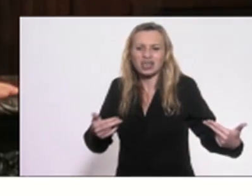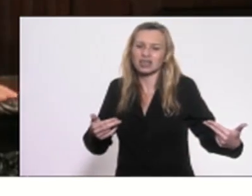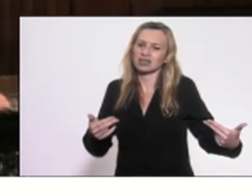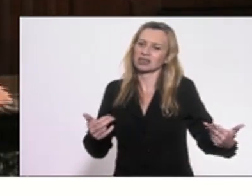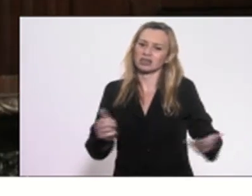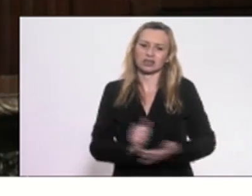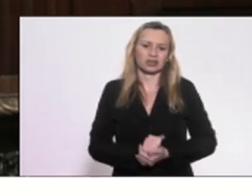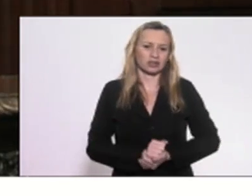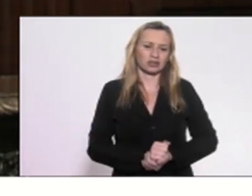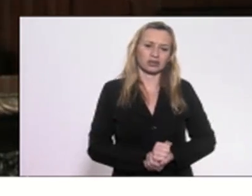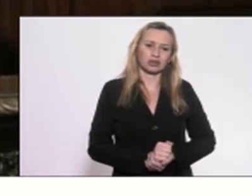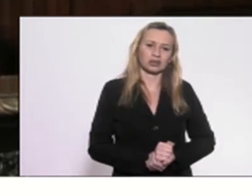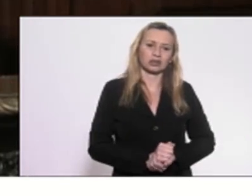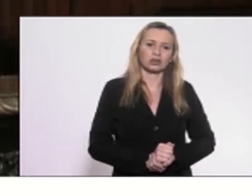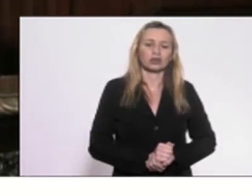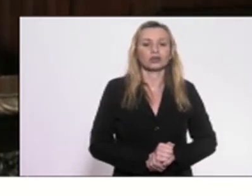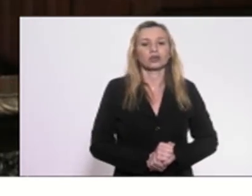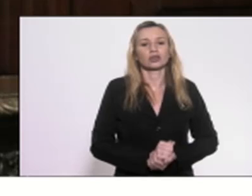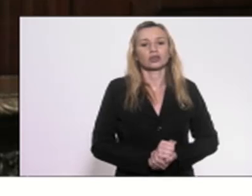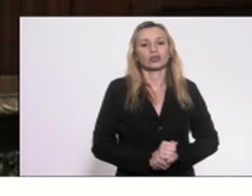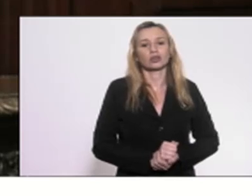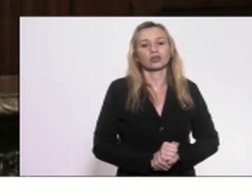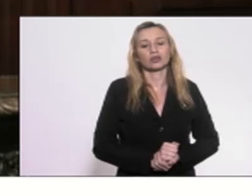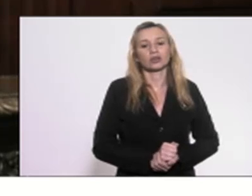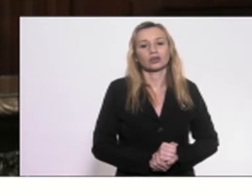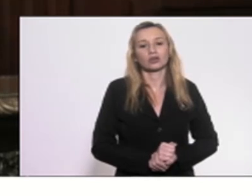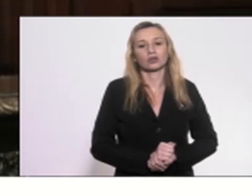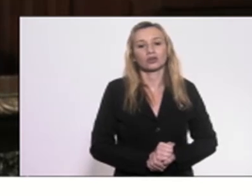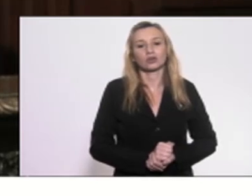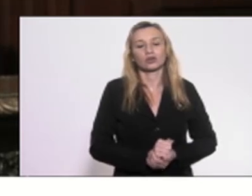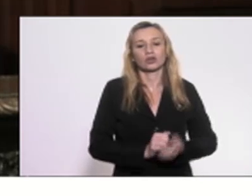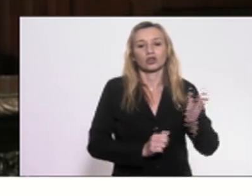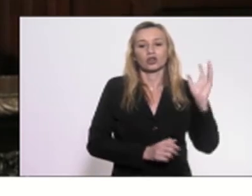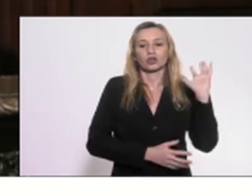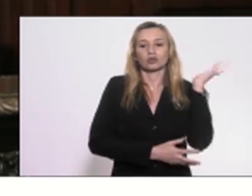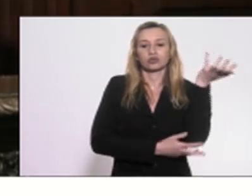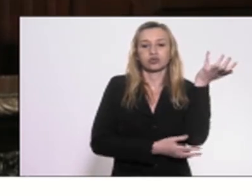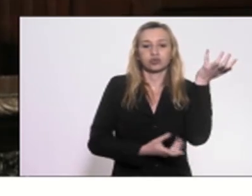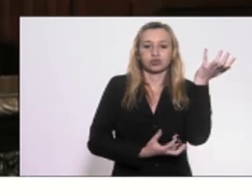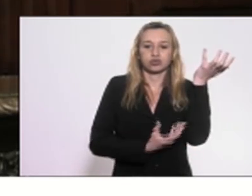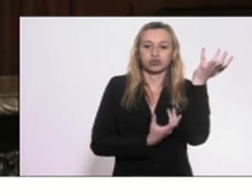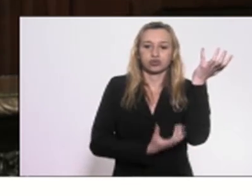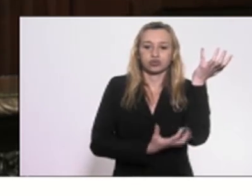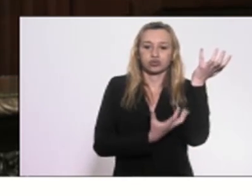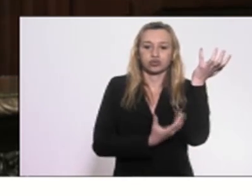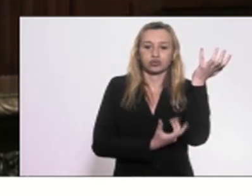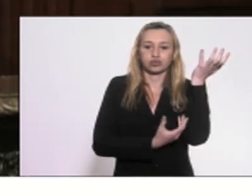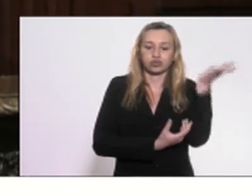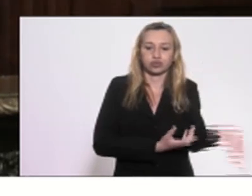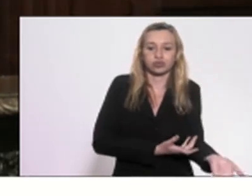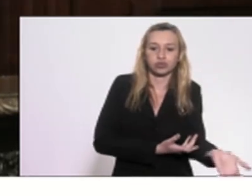naturezas. Desmatamento oriundo da expansão do agronegócio,